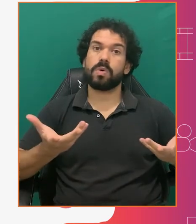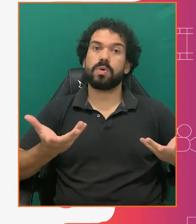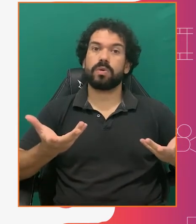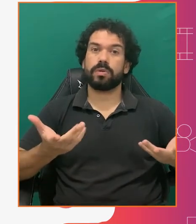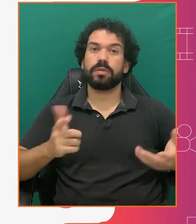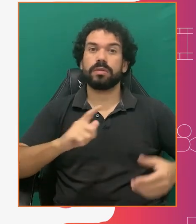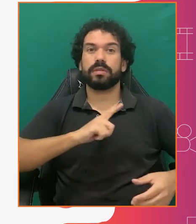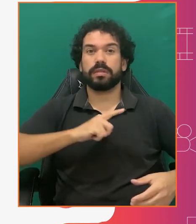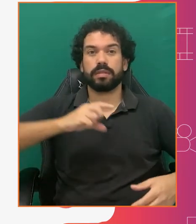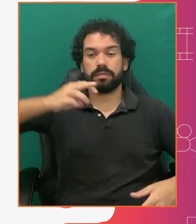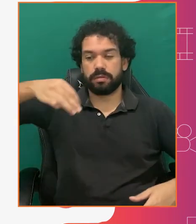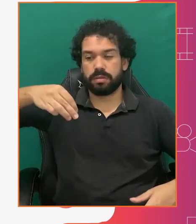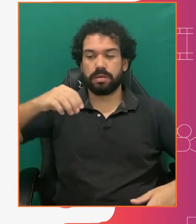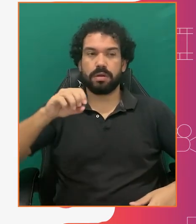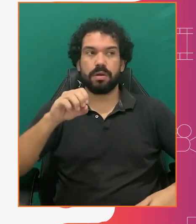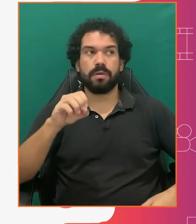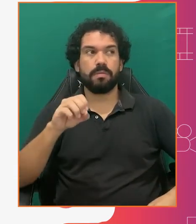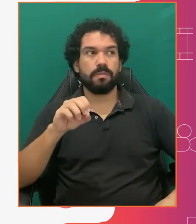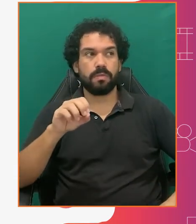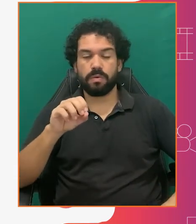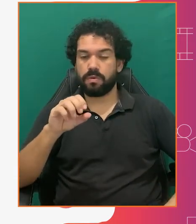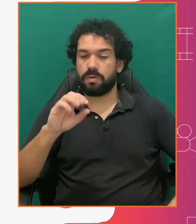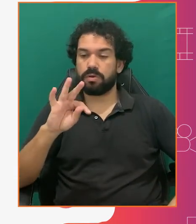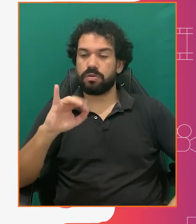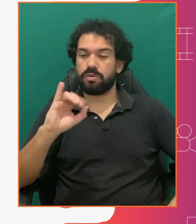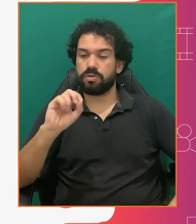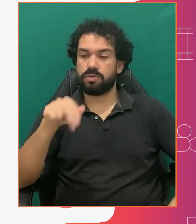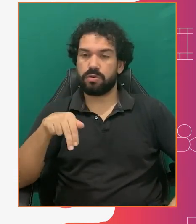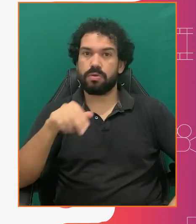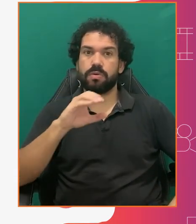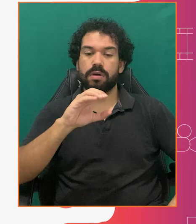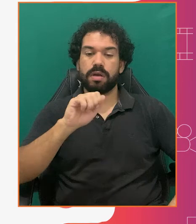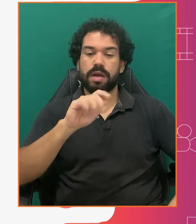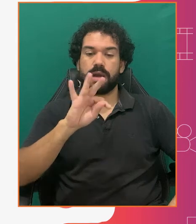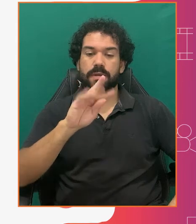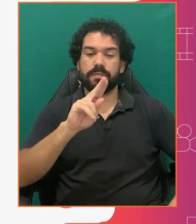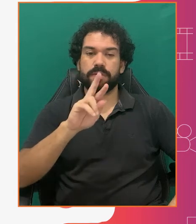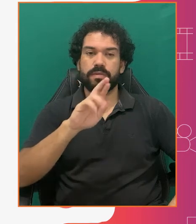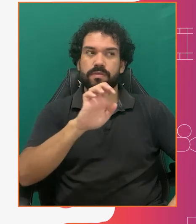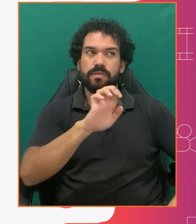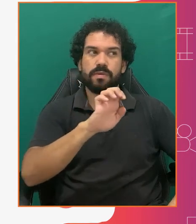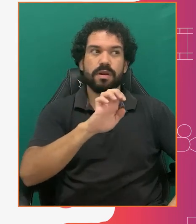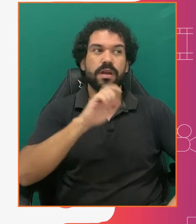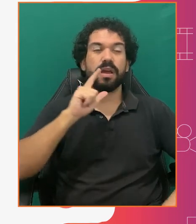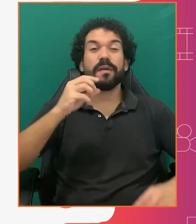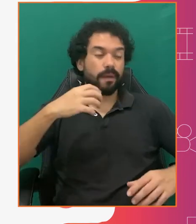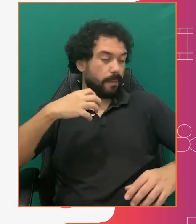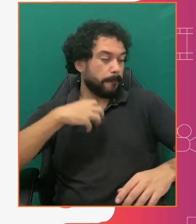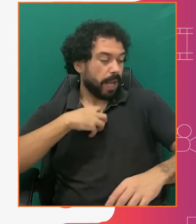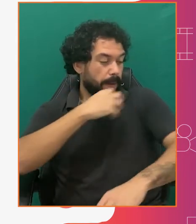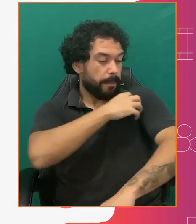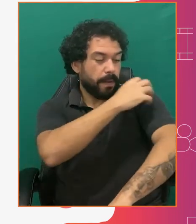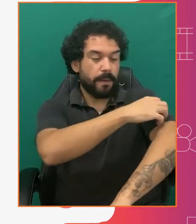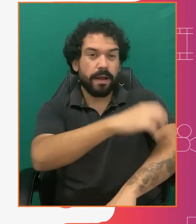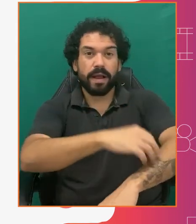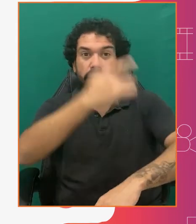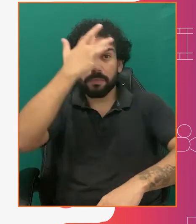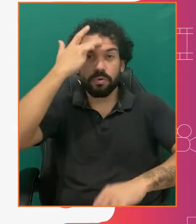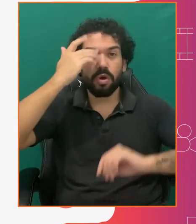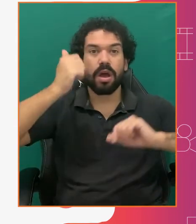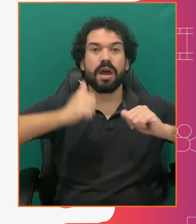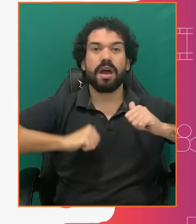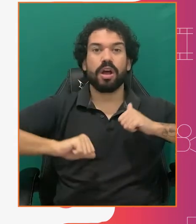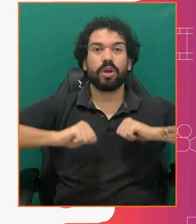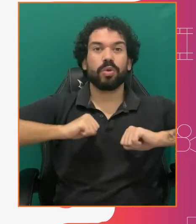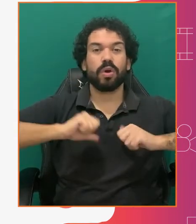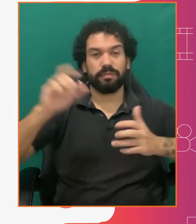tem até o motion capture, que são aqueles sensores que colocam no corpo dos atores